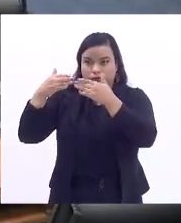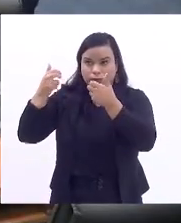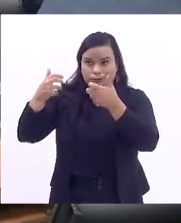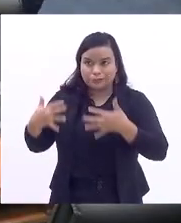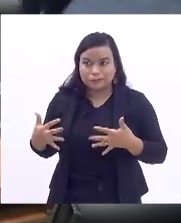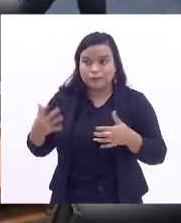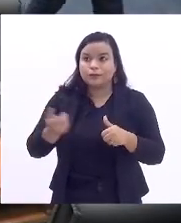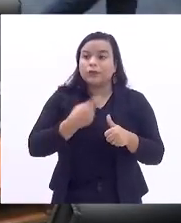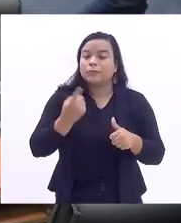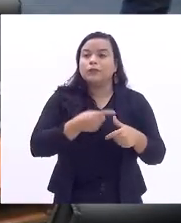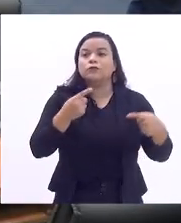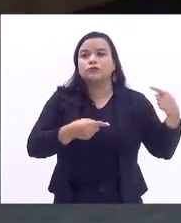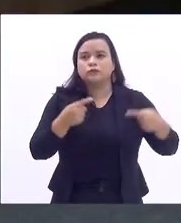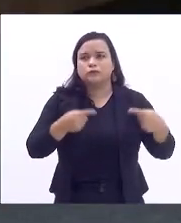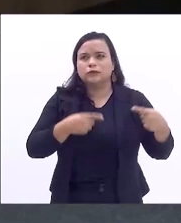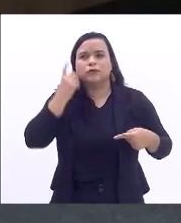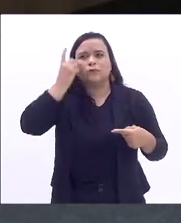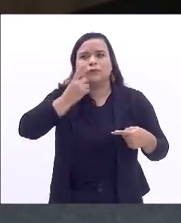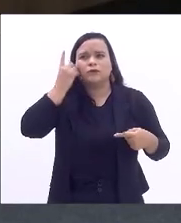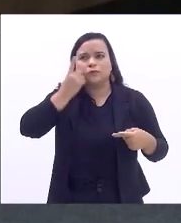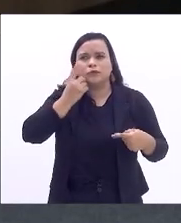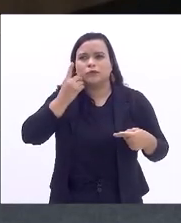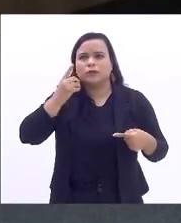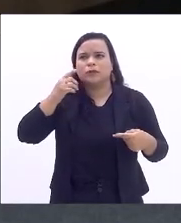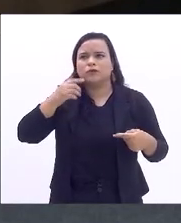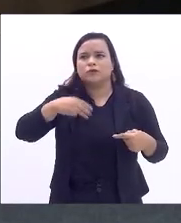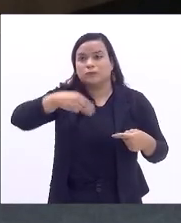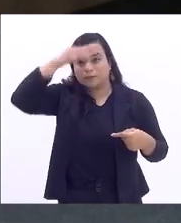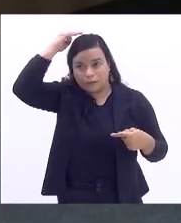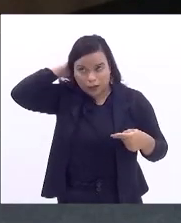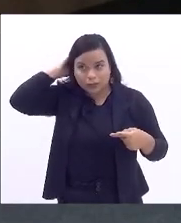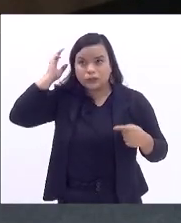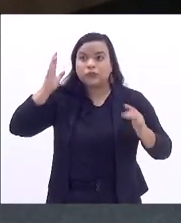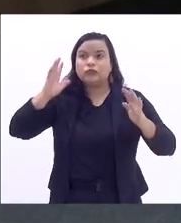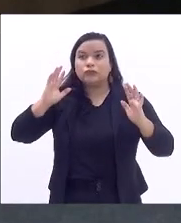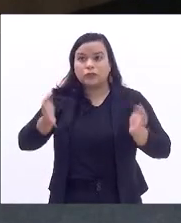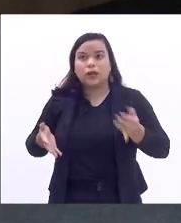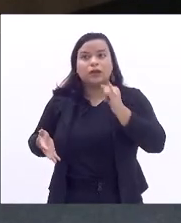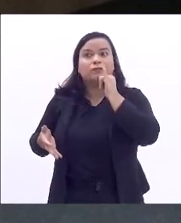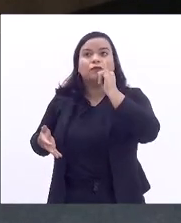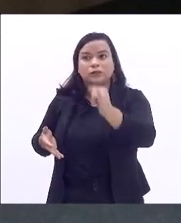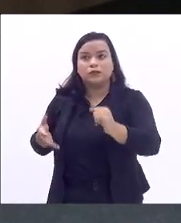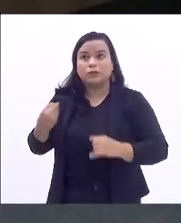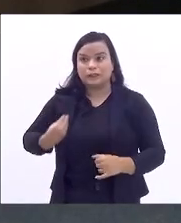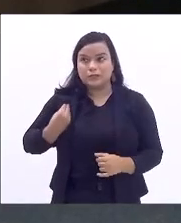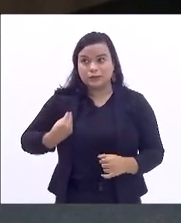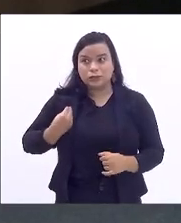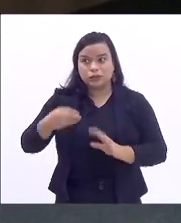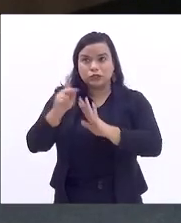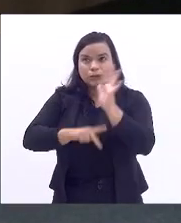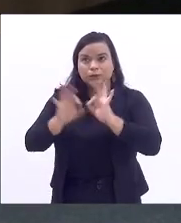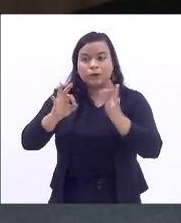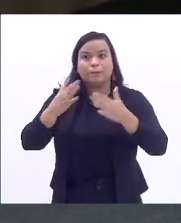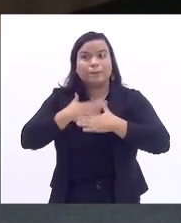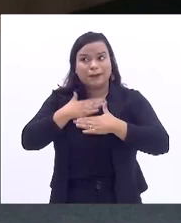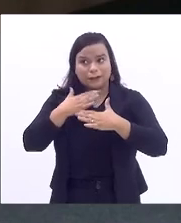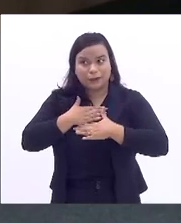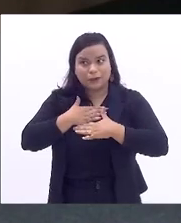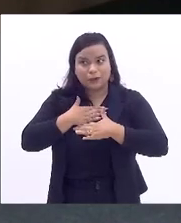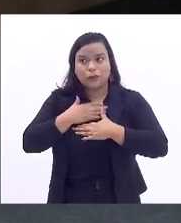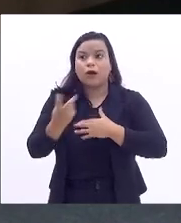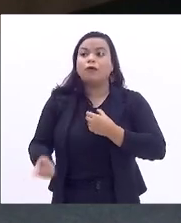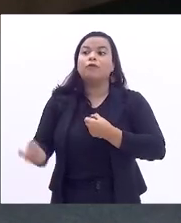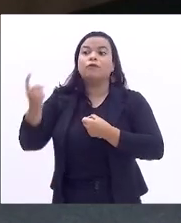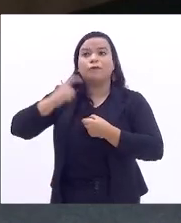primeira discussão o próprio Deputado Márcio Pacheco já sinalizou que existe o meu projeto quando